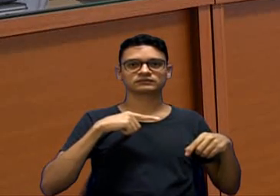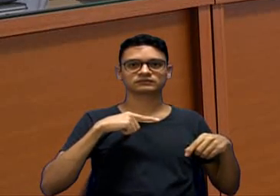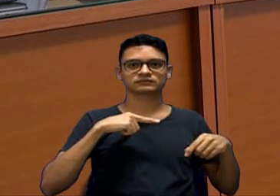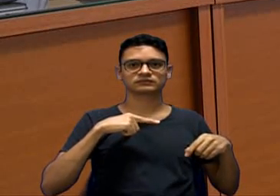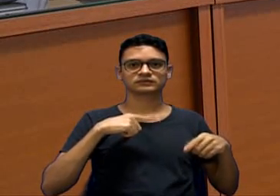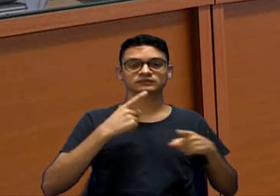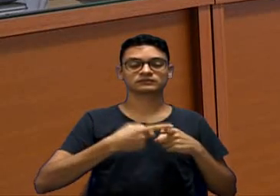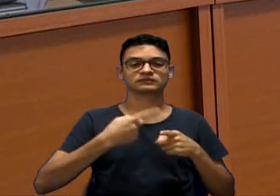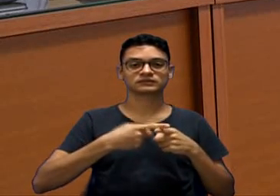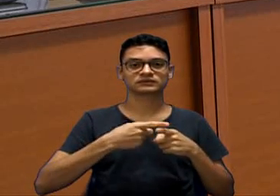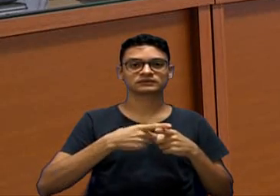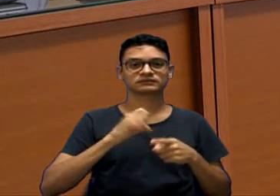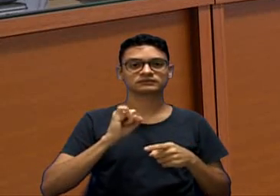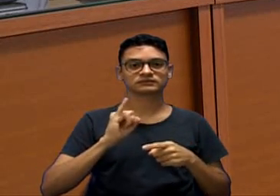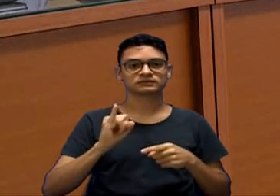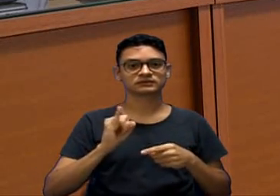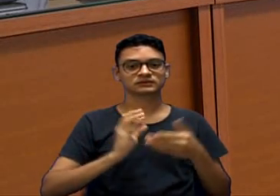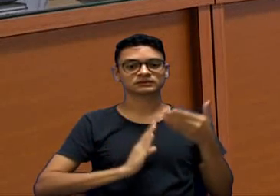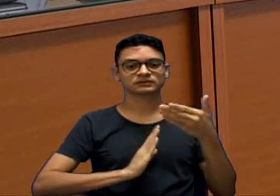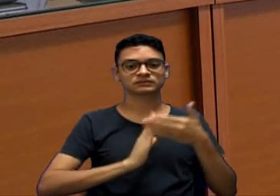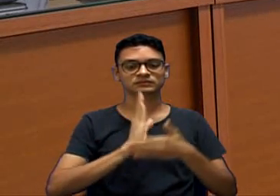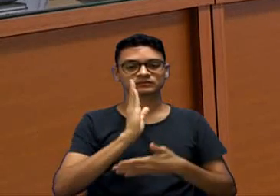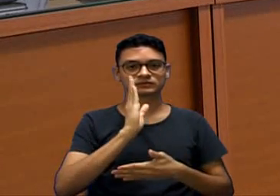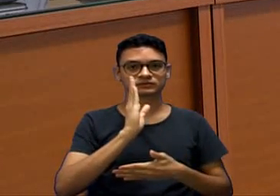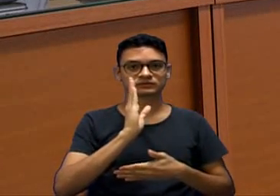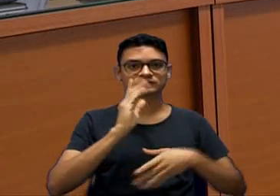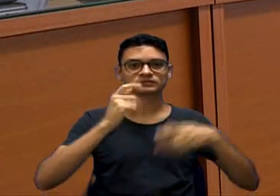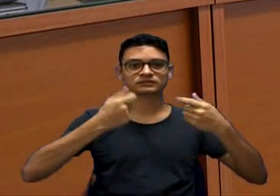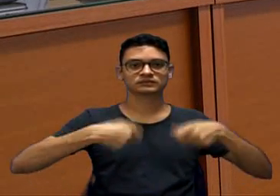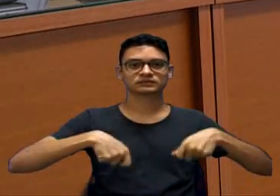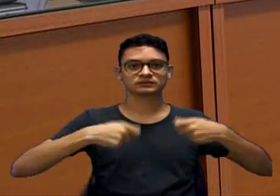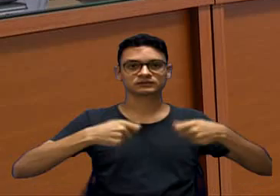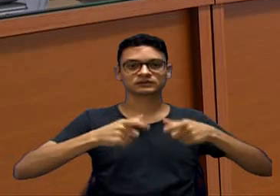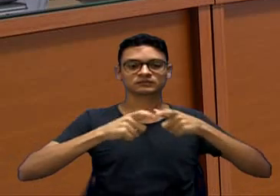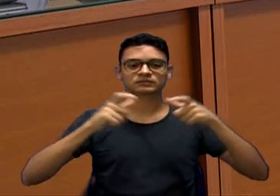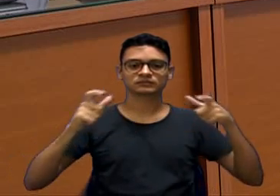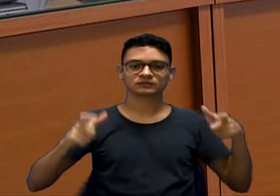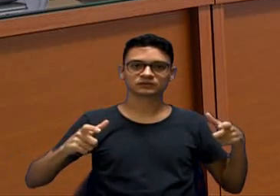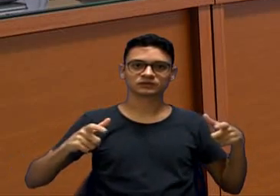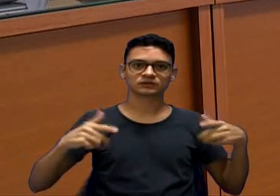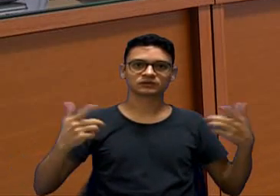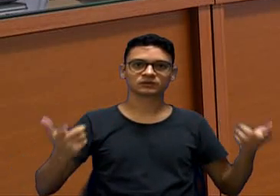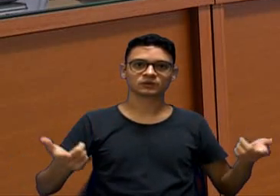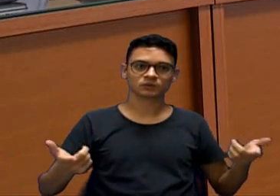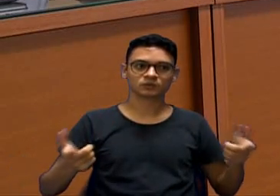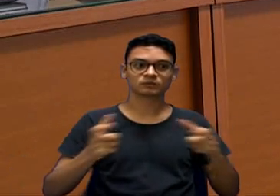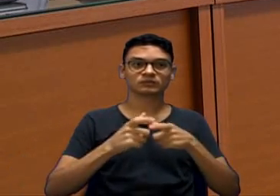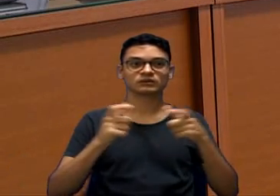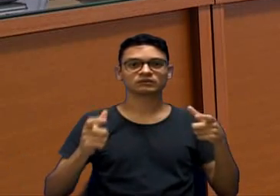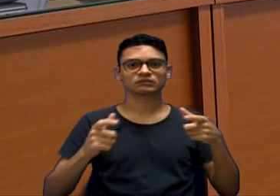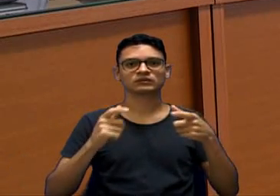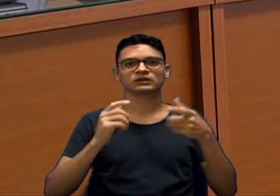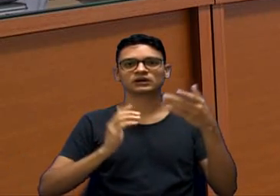Porque nós estamos vendo aqui se para aprovar é a maioria ou se para rejeitar que tem que ser a maioria.